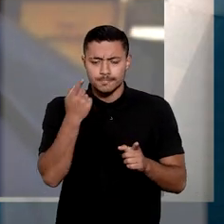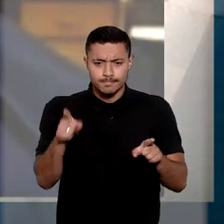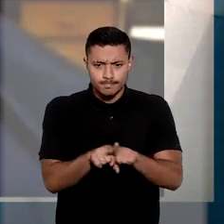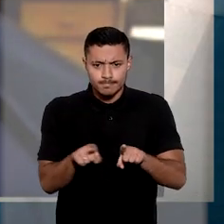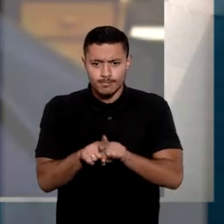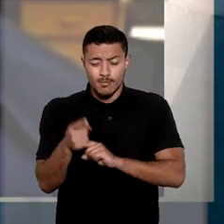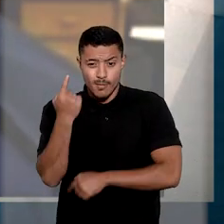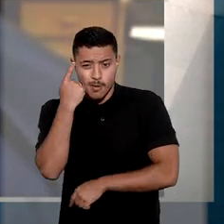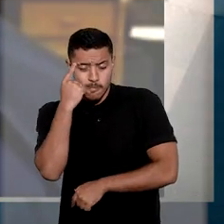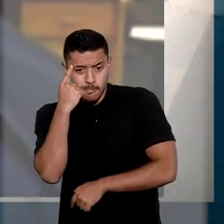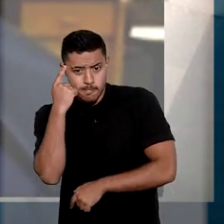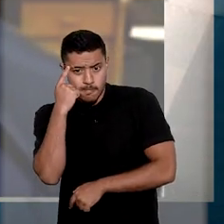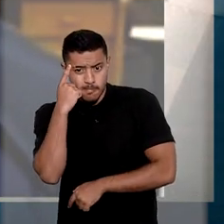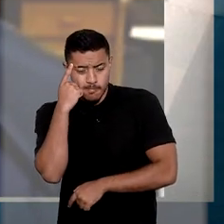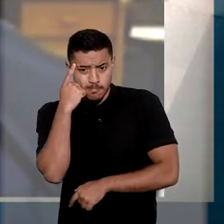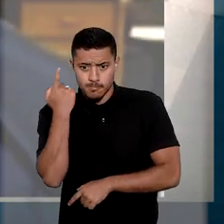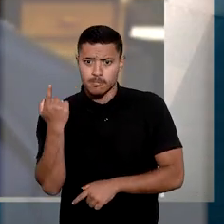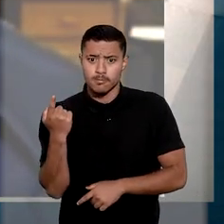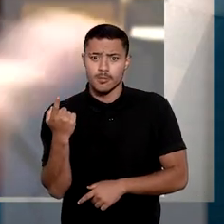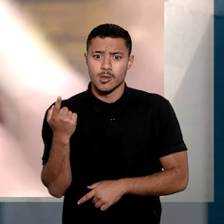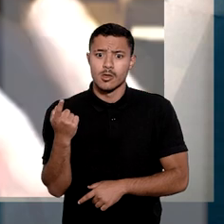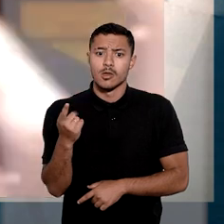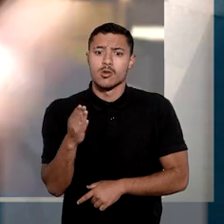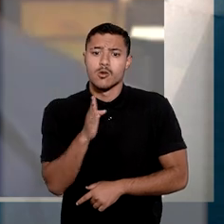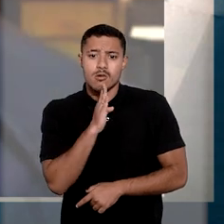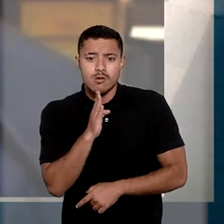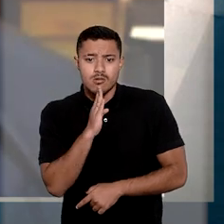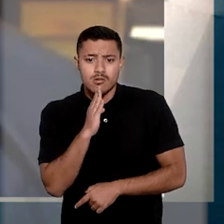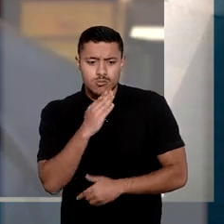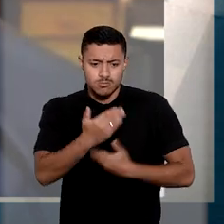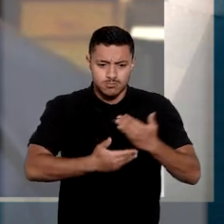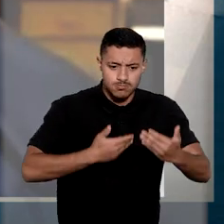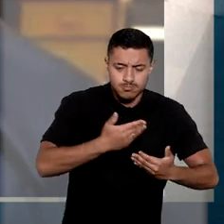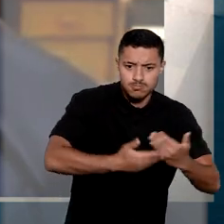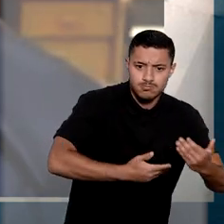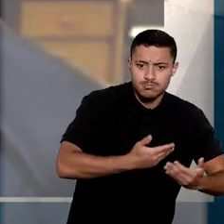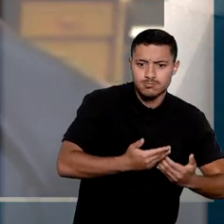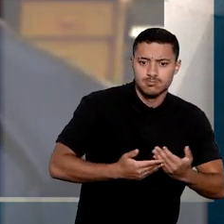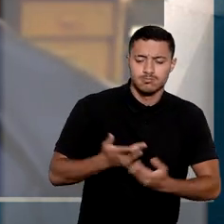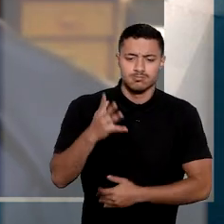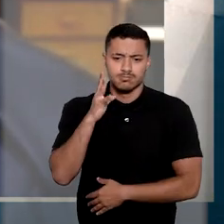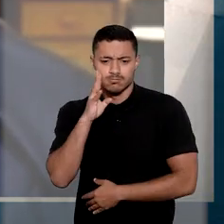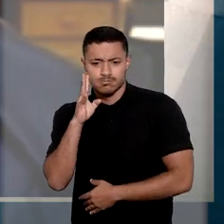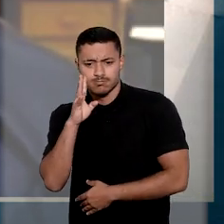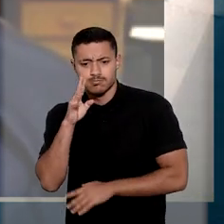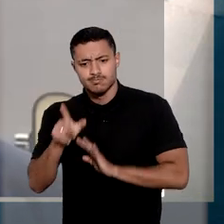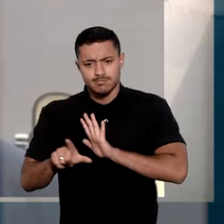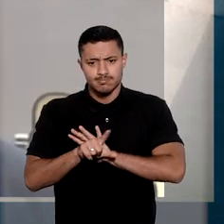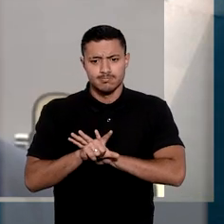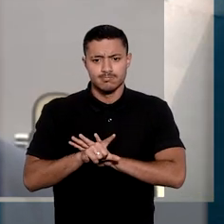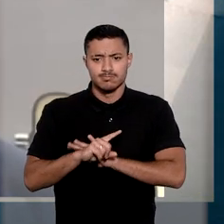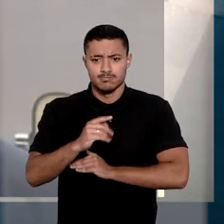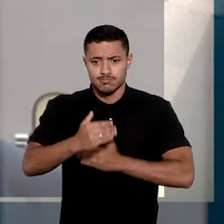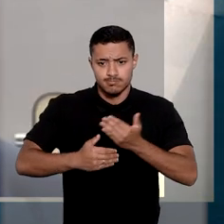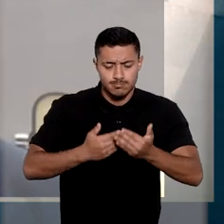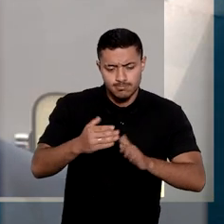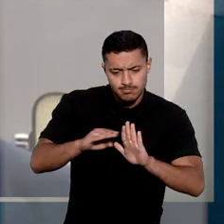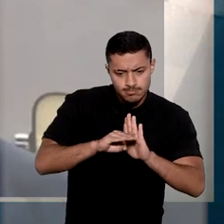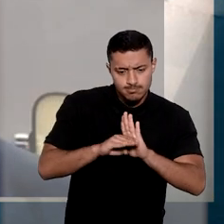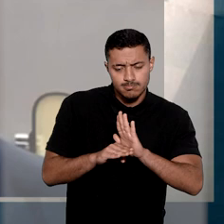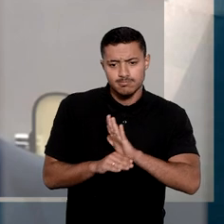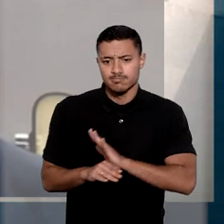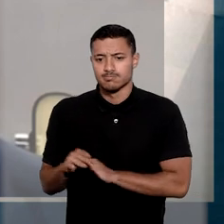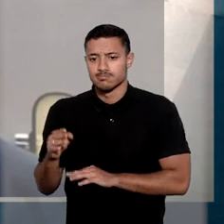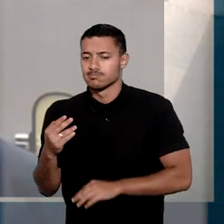no sentido de que, mesmo nos casos em que o reconhecimento siga os parâmetros legais, o procedimento, embora válido,